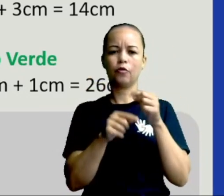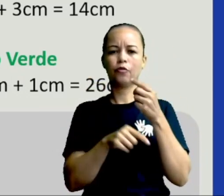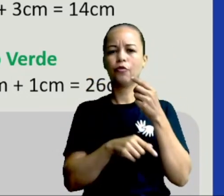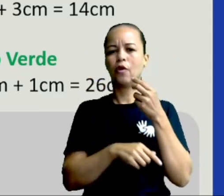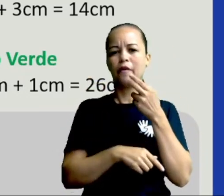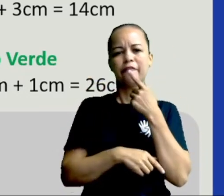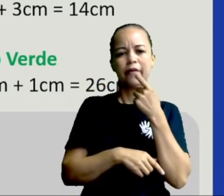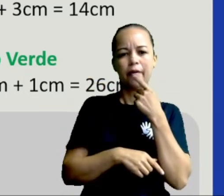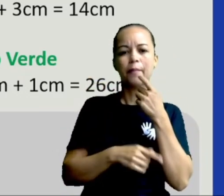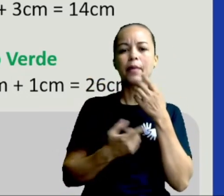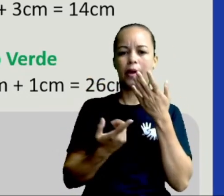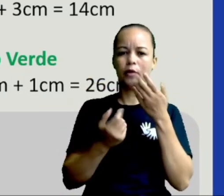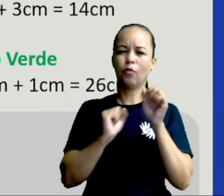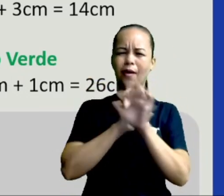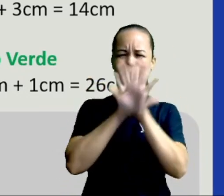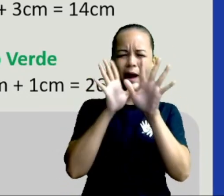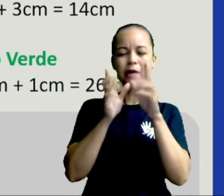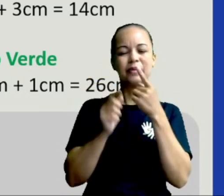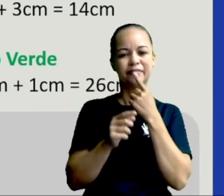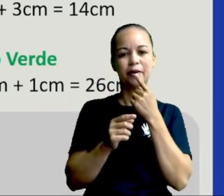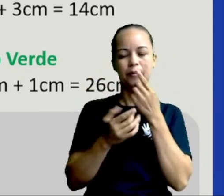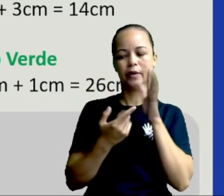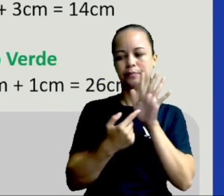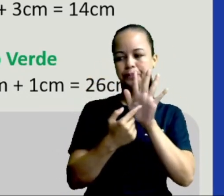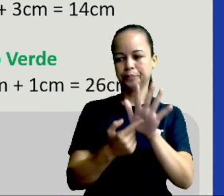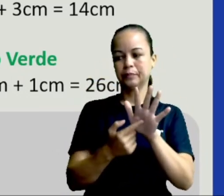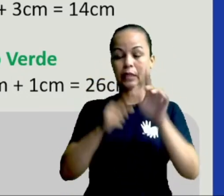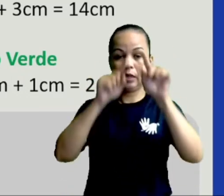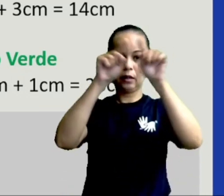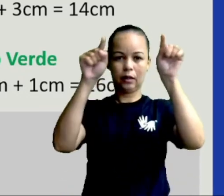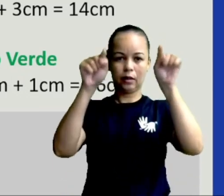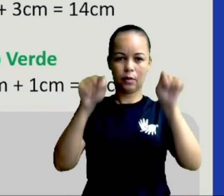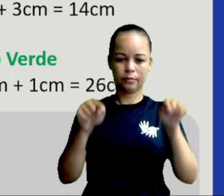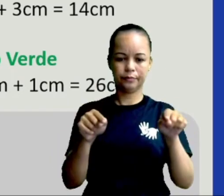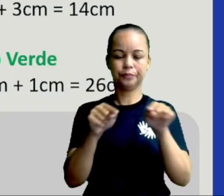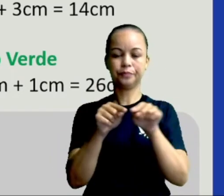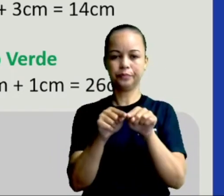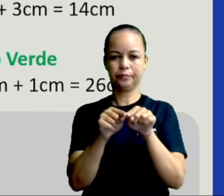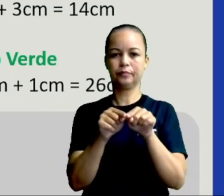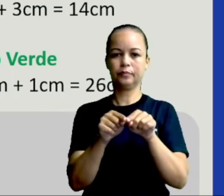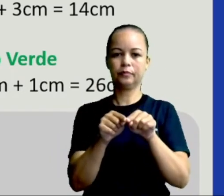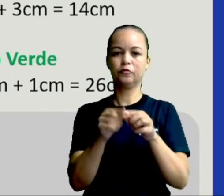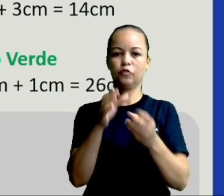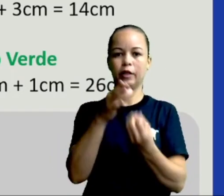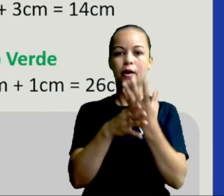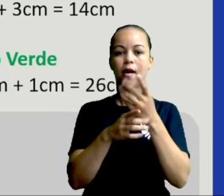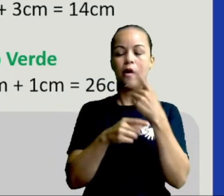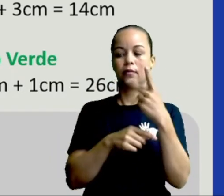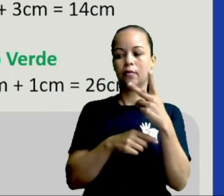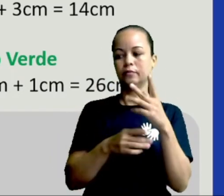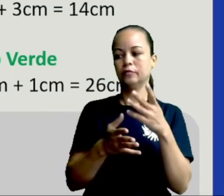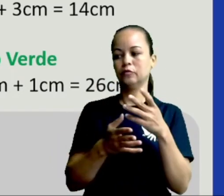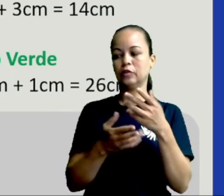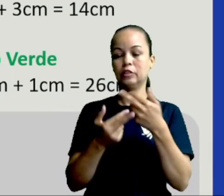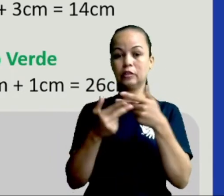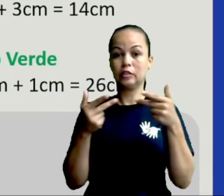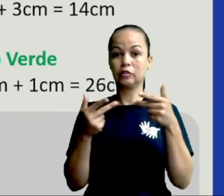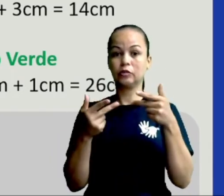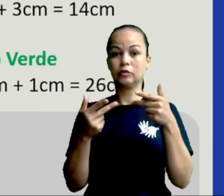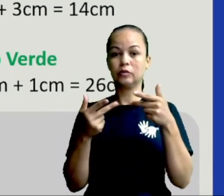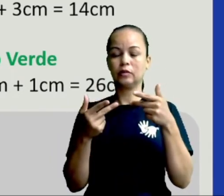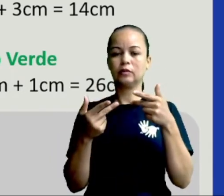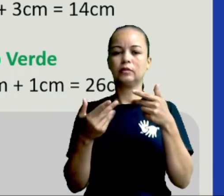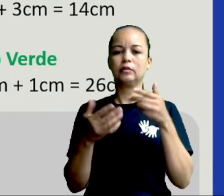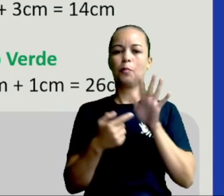vermelho. Vamos lá. Então, esse primeiro aí, ó, retângulo que foi construído. Vejam que eu selecionei